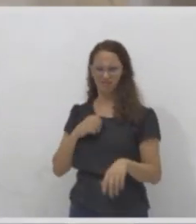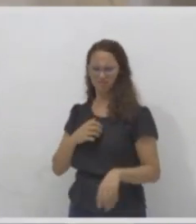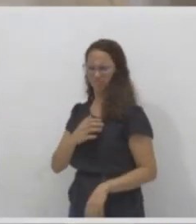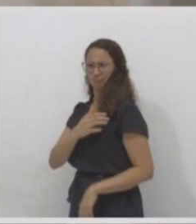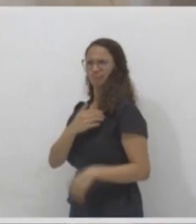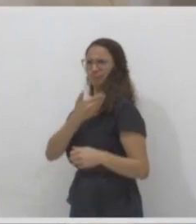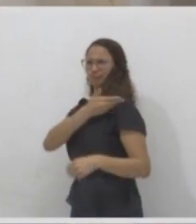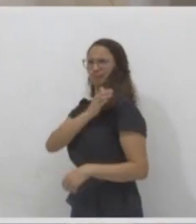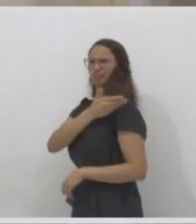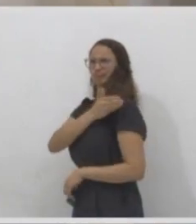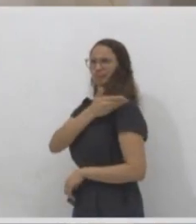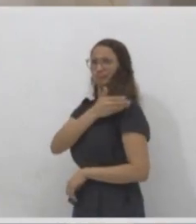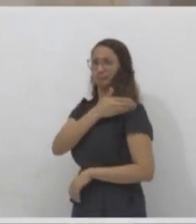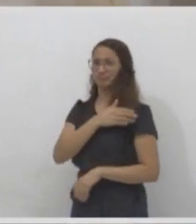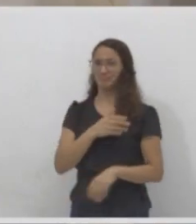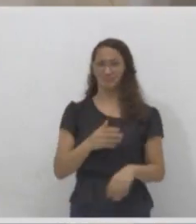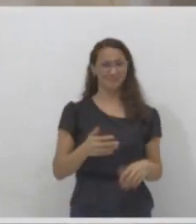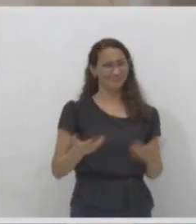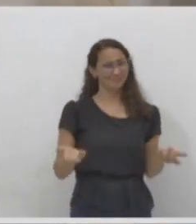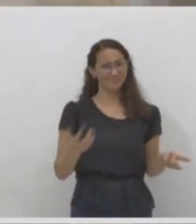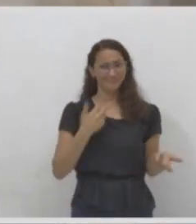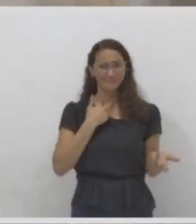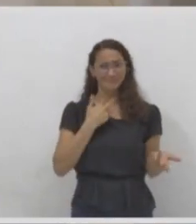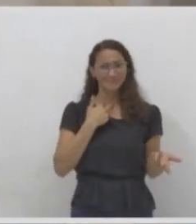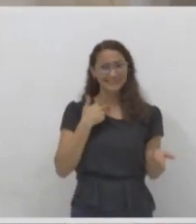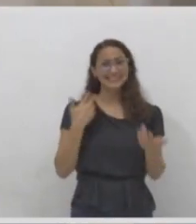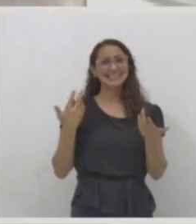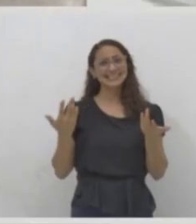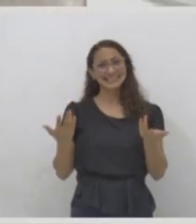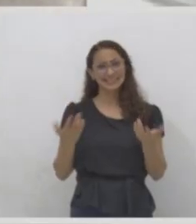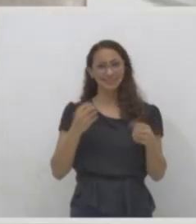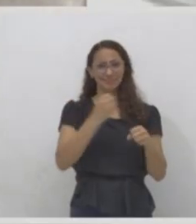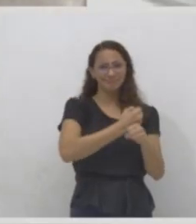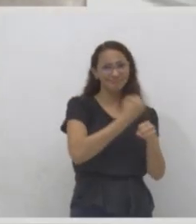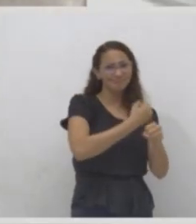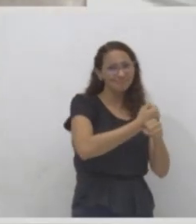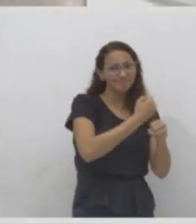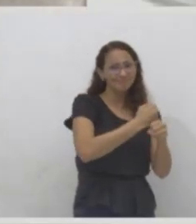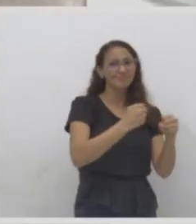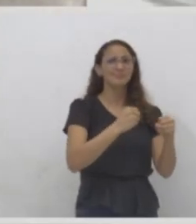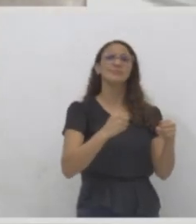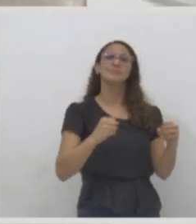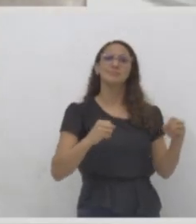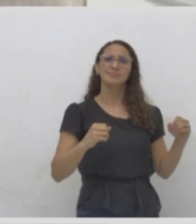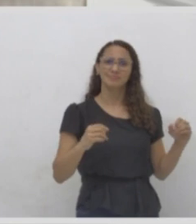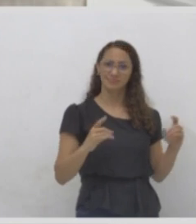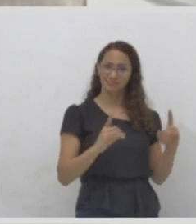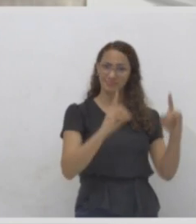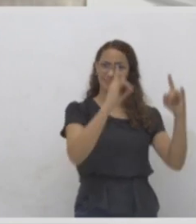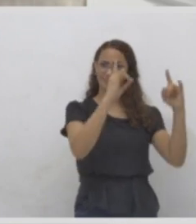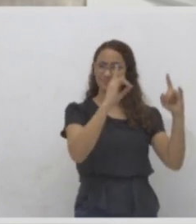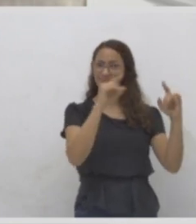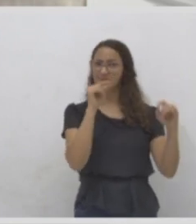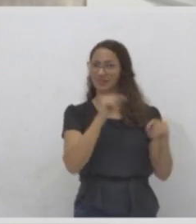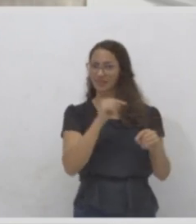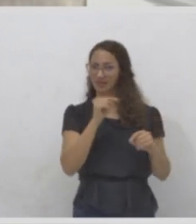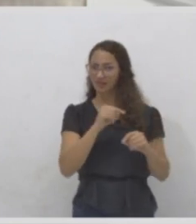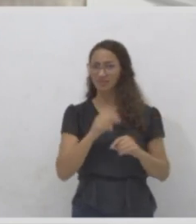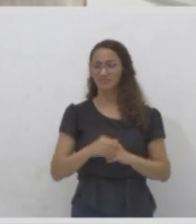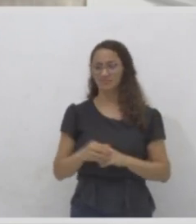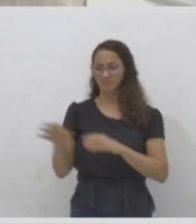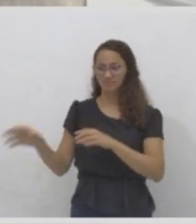senhores e as senhoras ricas? Né? Assim como o Lauro Sodré, o Instituto Antônio Lemos, que fica lá em Santa